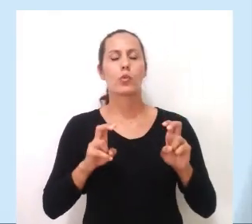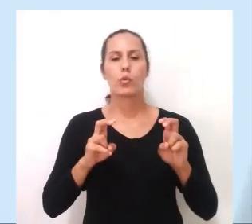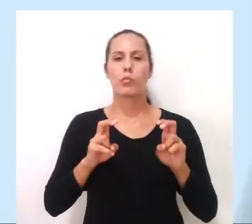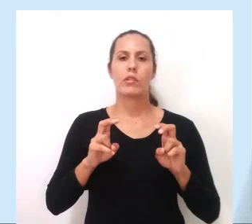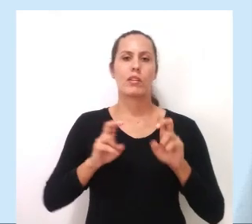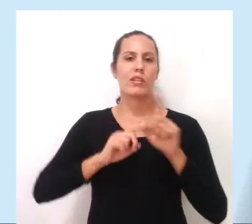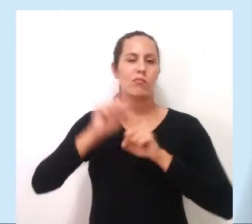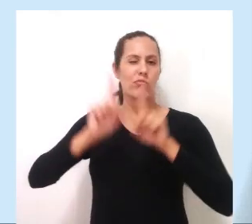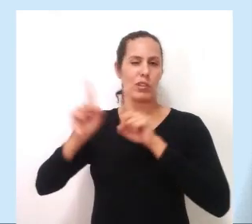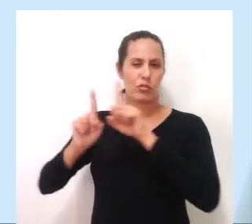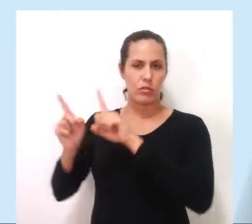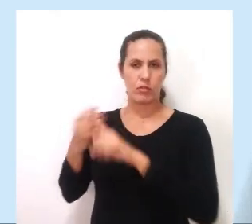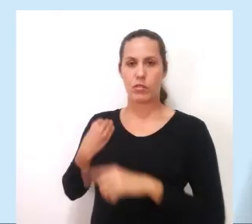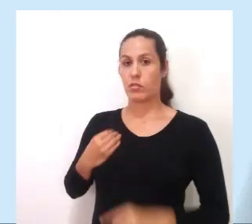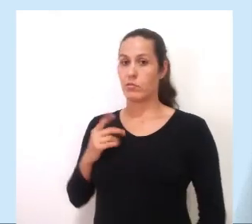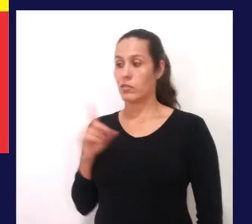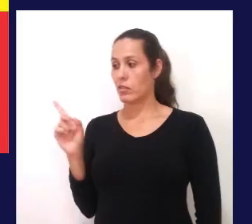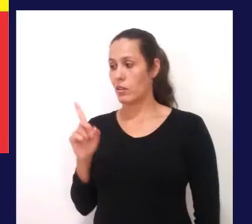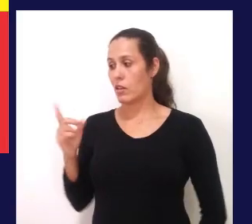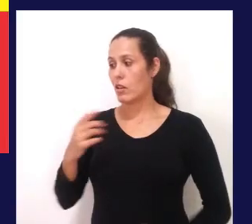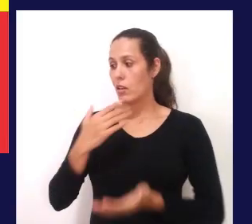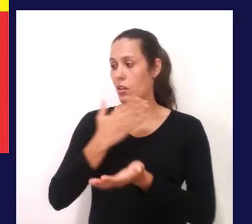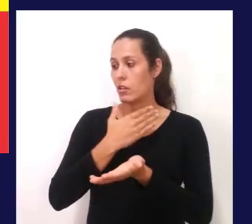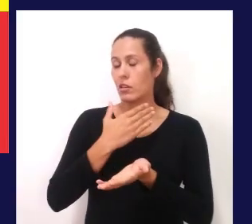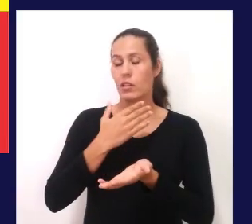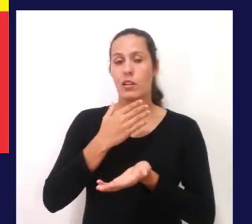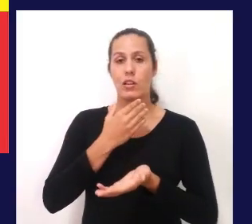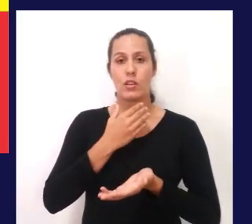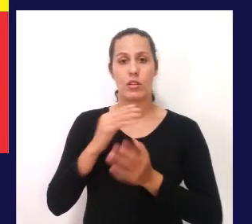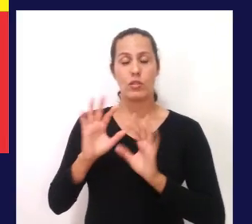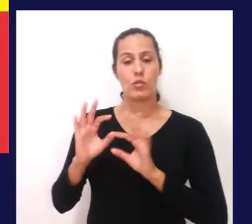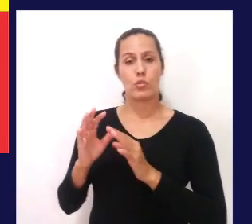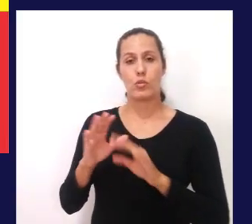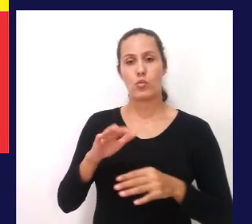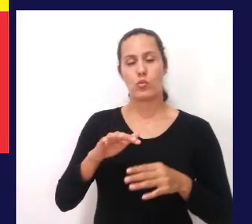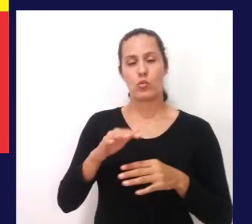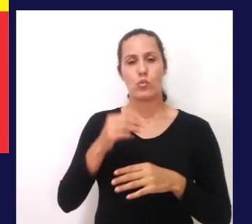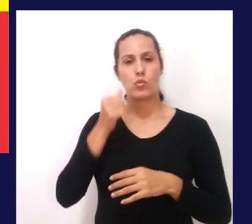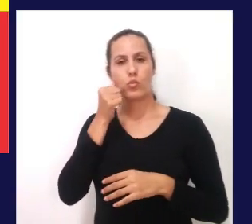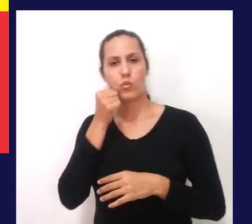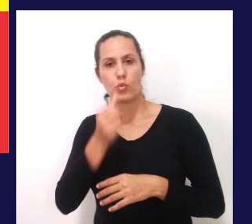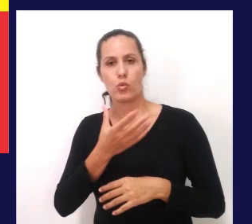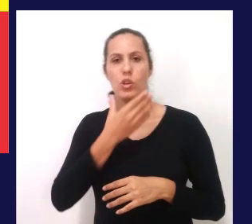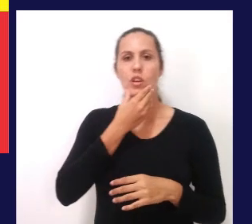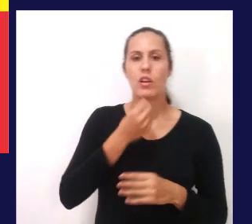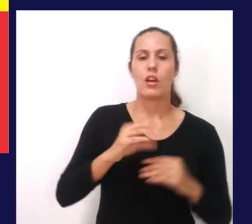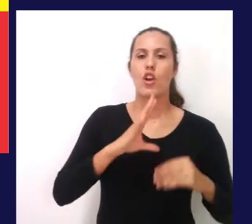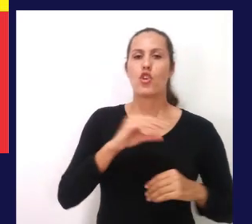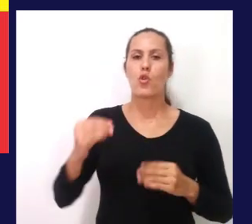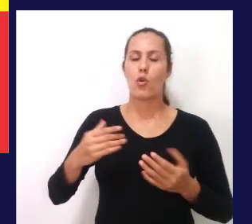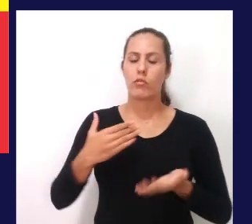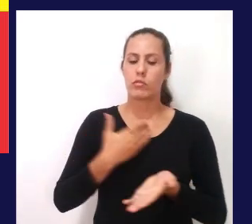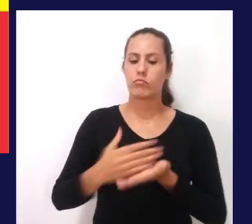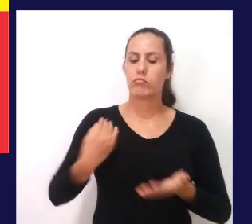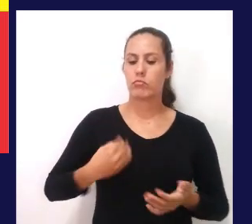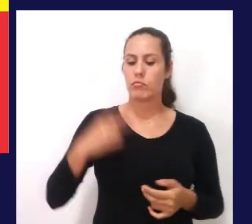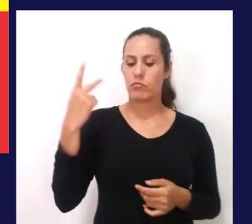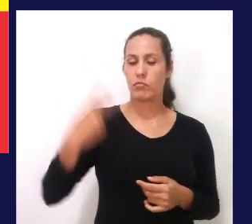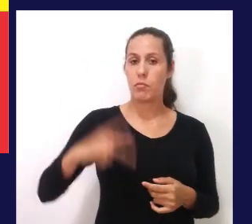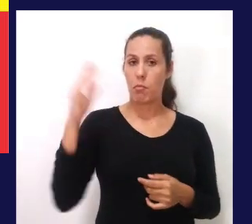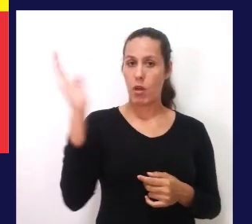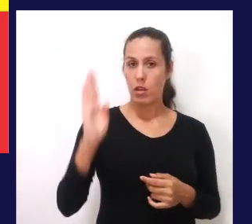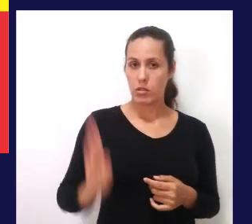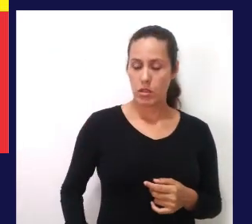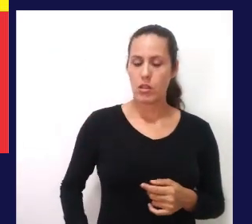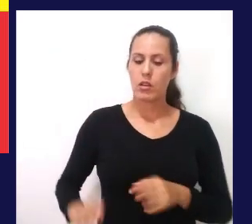de dados, a gente tem aí a iniciação sexual dos adolescentes, que são brasileiros, que